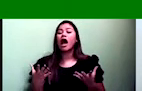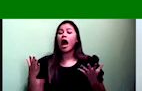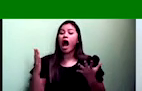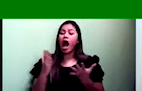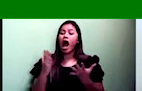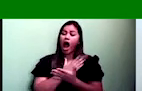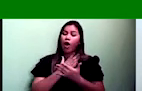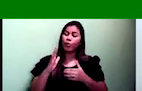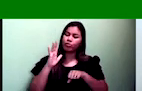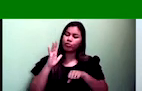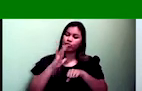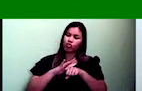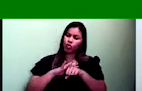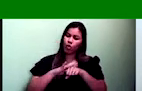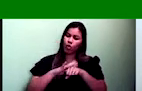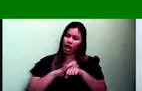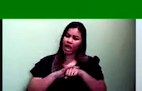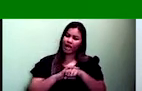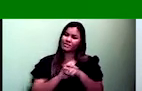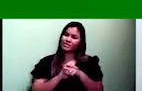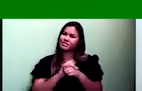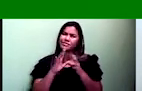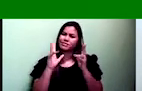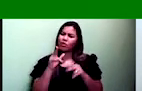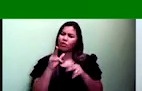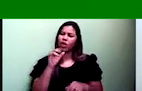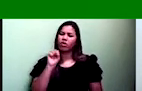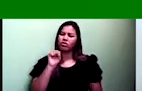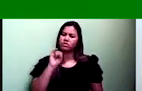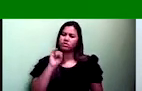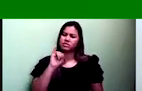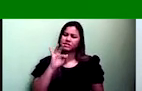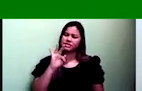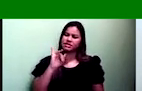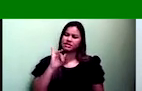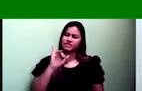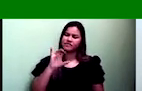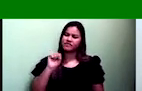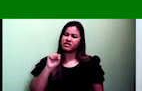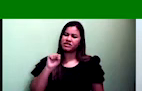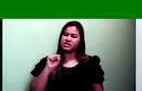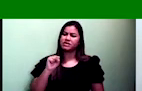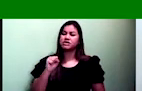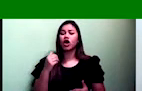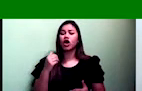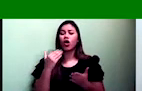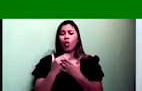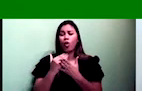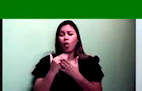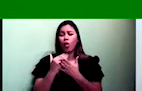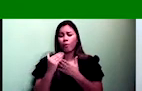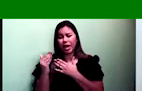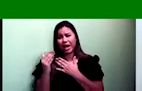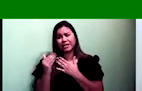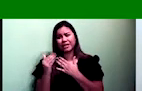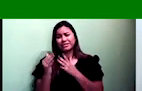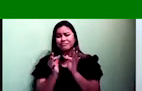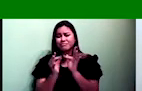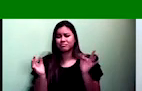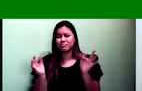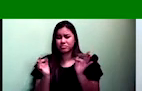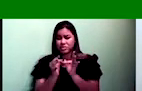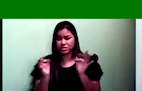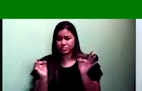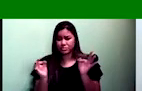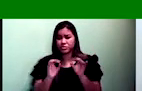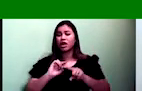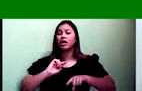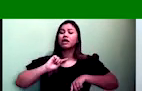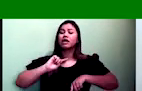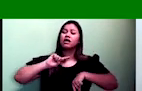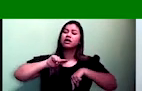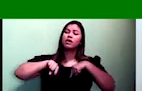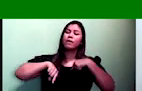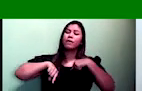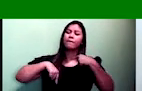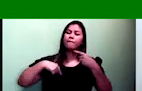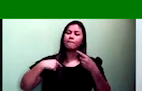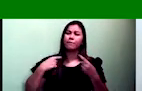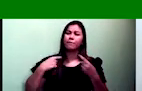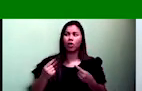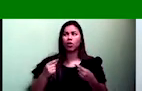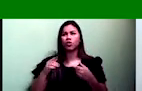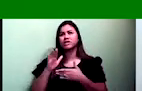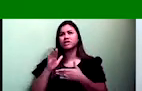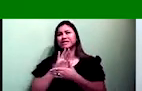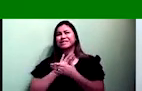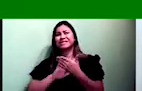a sífilis. A sífilis, ela começa com uma lesão no órgão genital. Qualquer coisa que você fizer, ou mesmo se você não